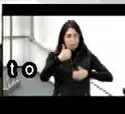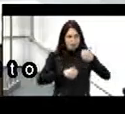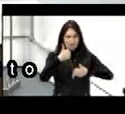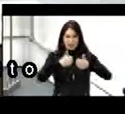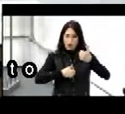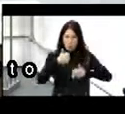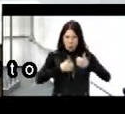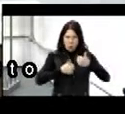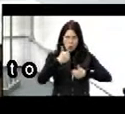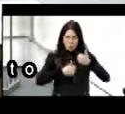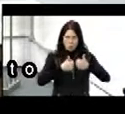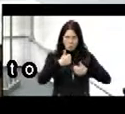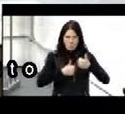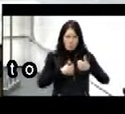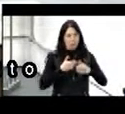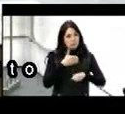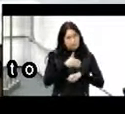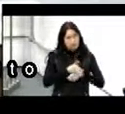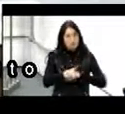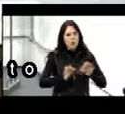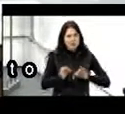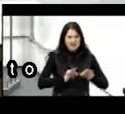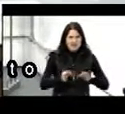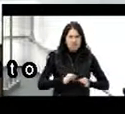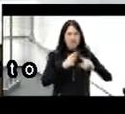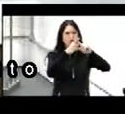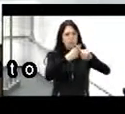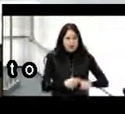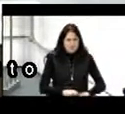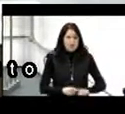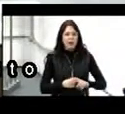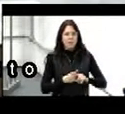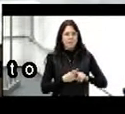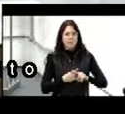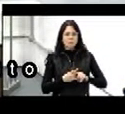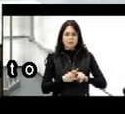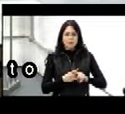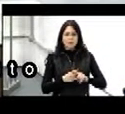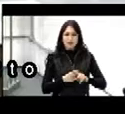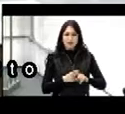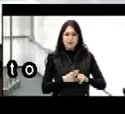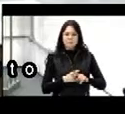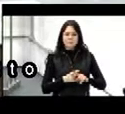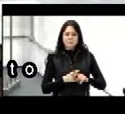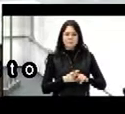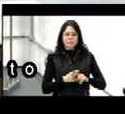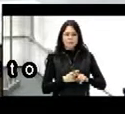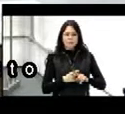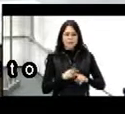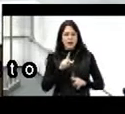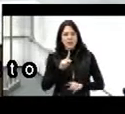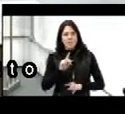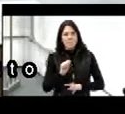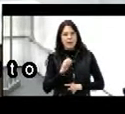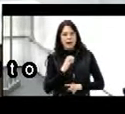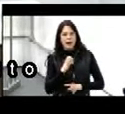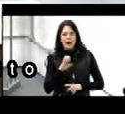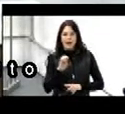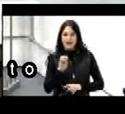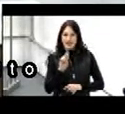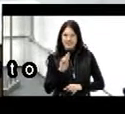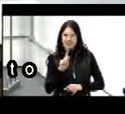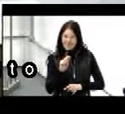Participamos das organizações, dos torneios, dos campeonatos paraesportivos, do Paragergues, com